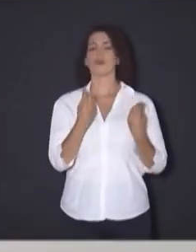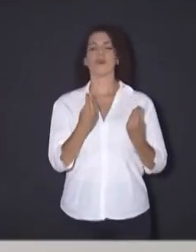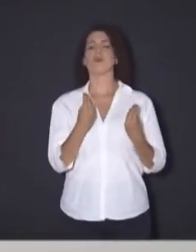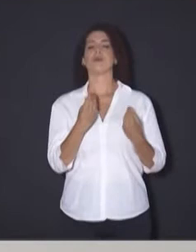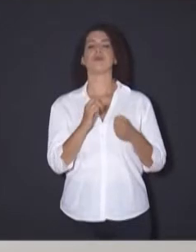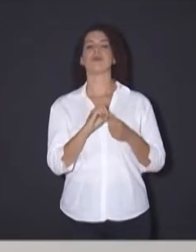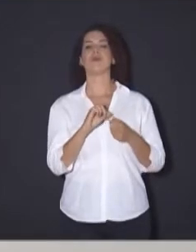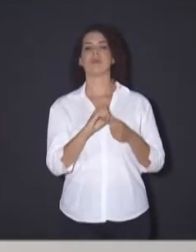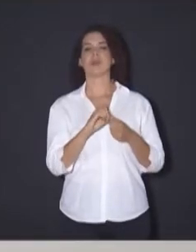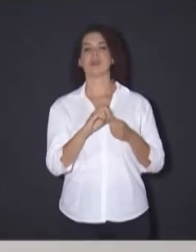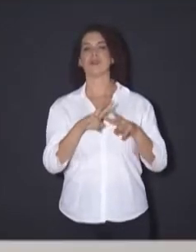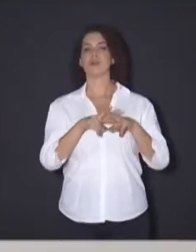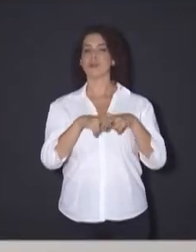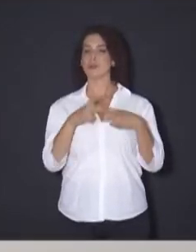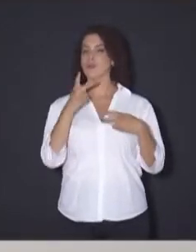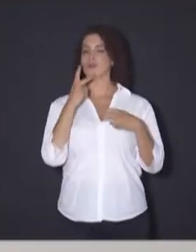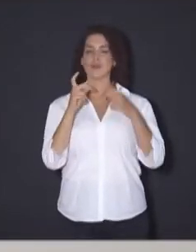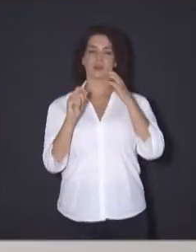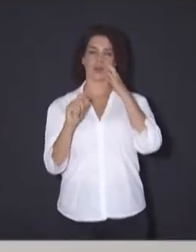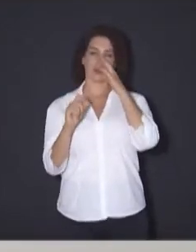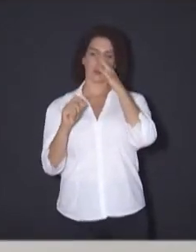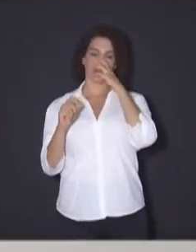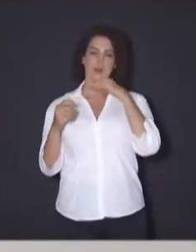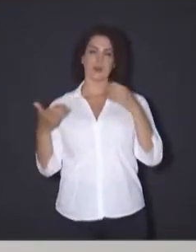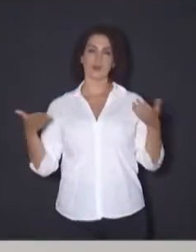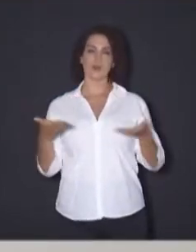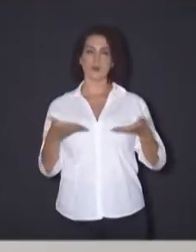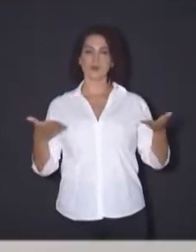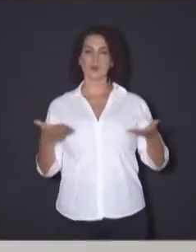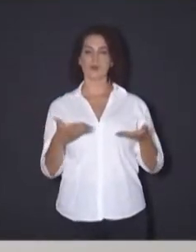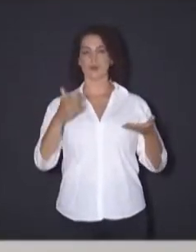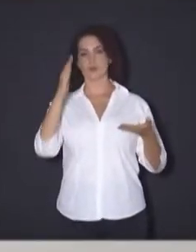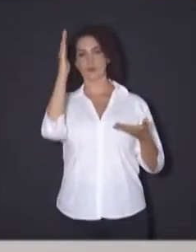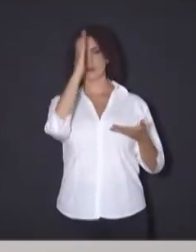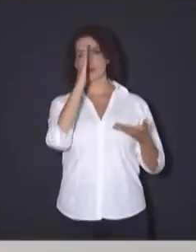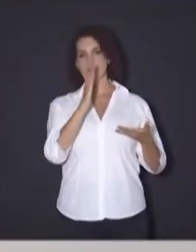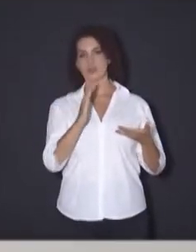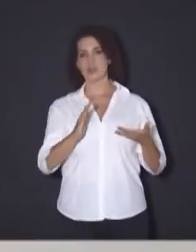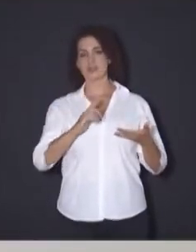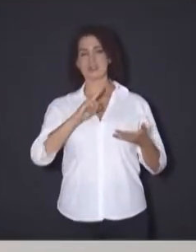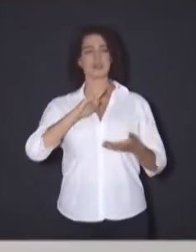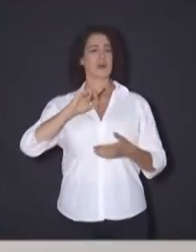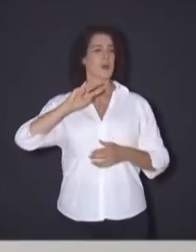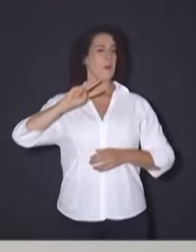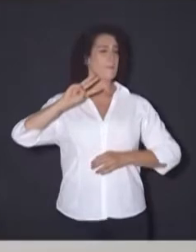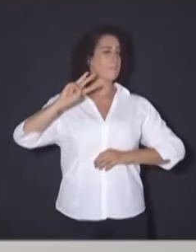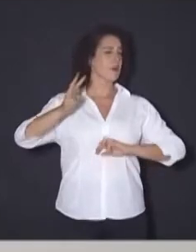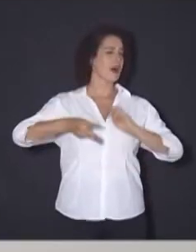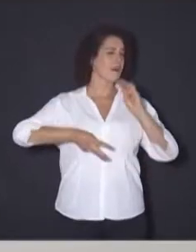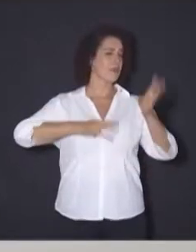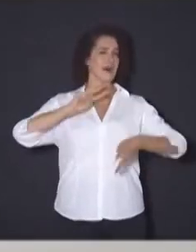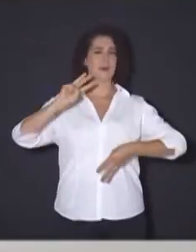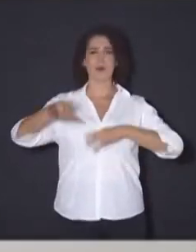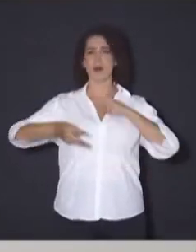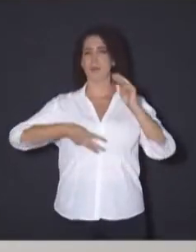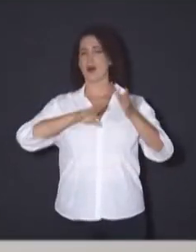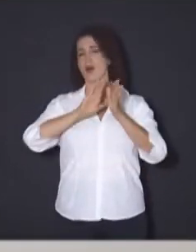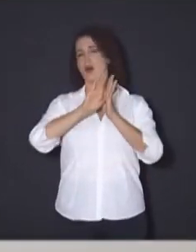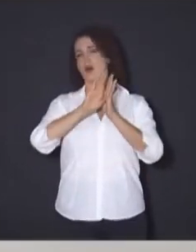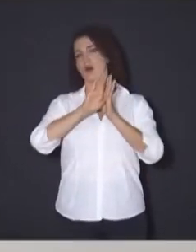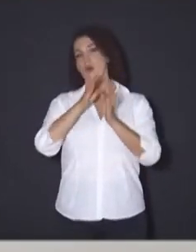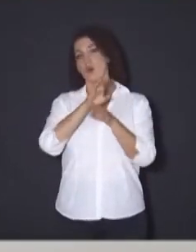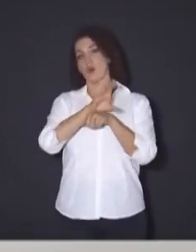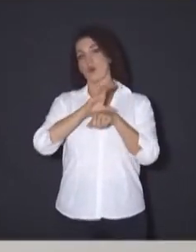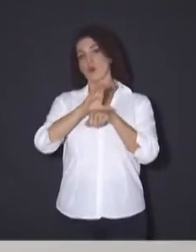é por isso que eu digo é que nós temos hoje no brasil milhares de conselhos conselhos